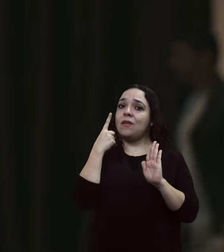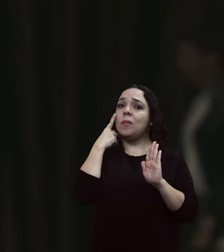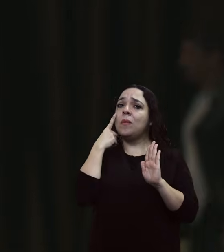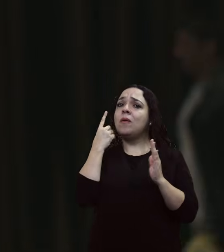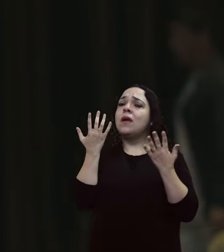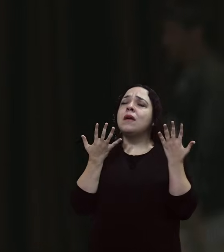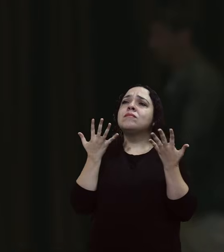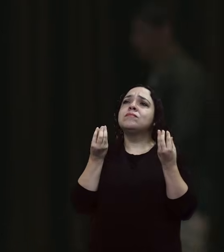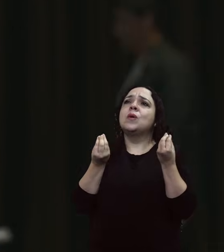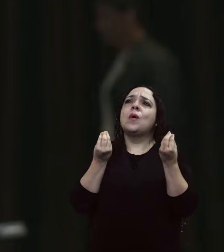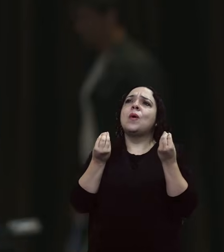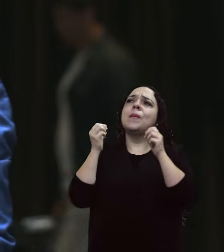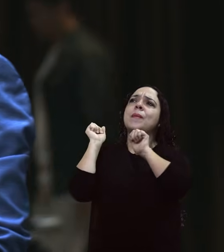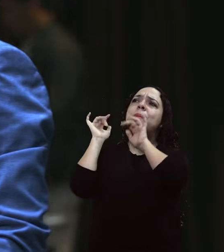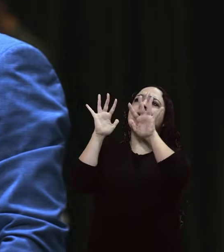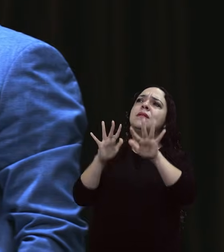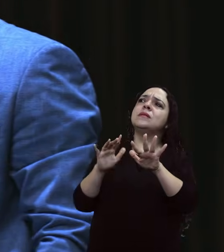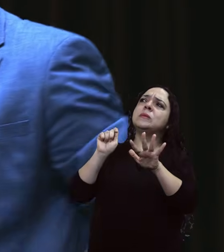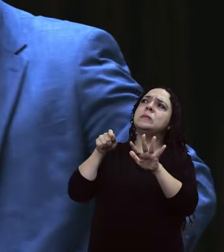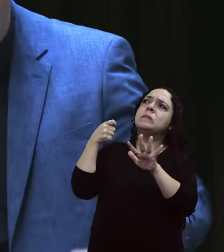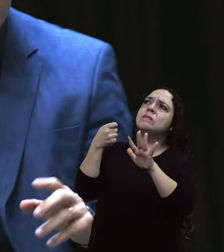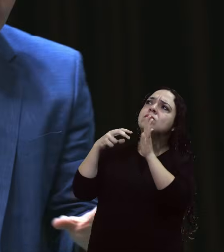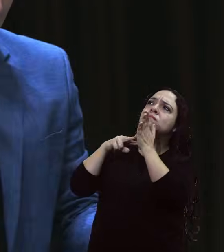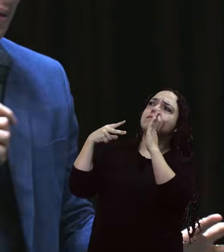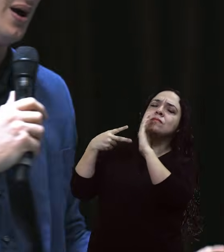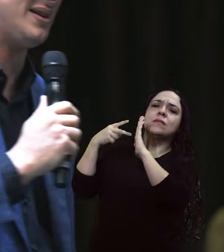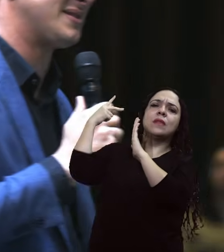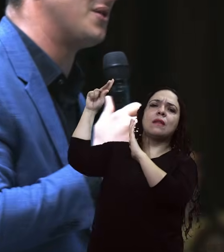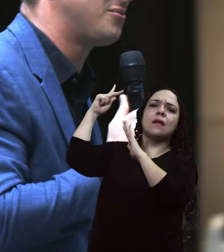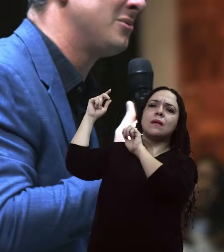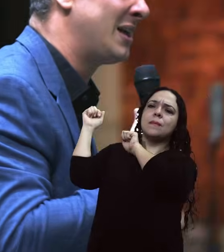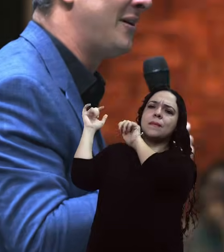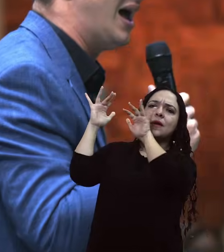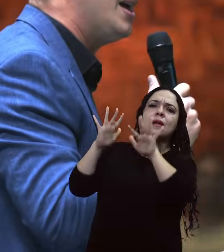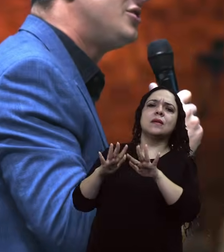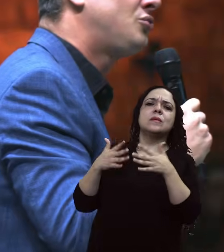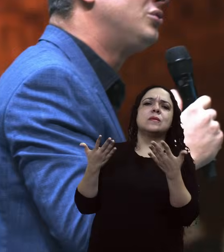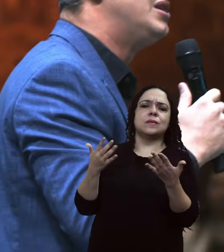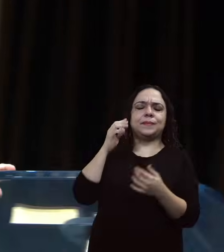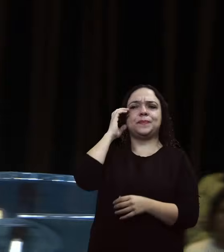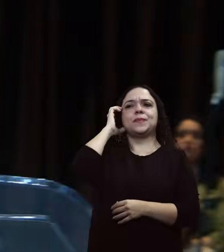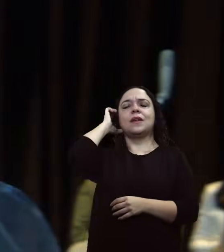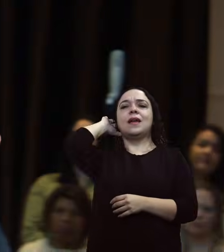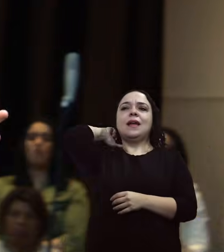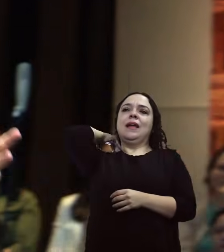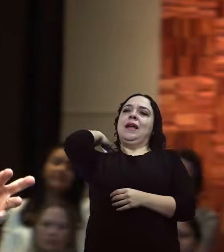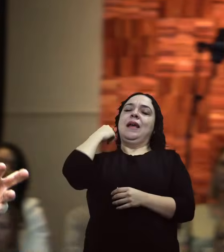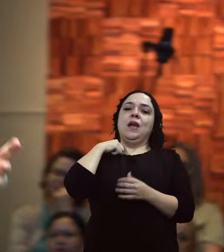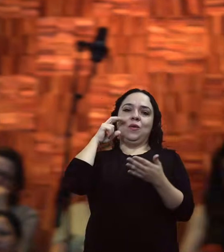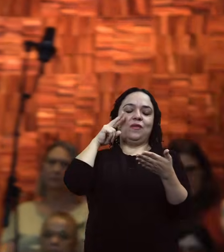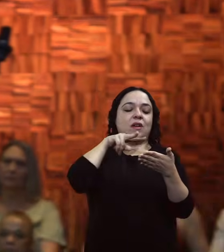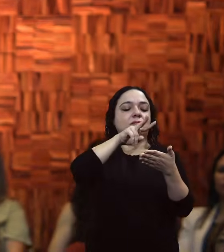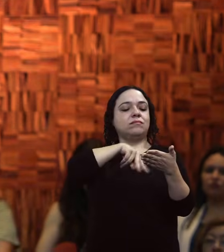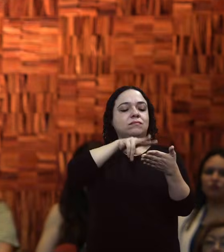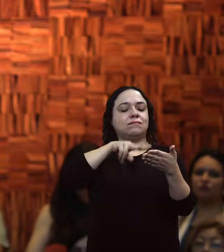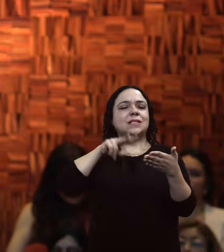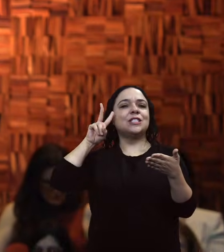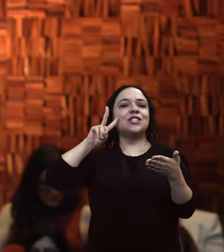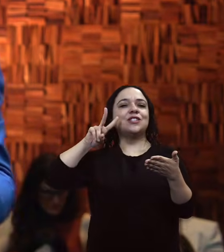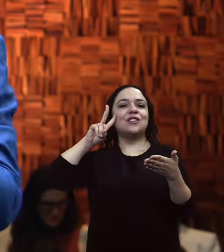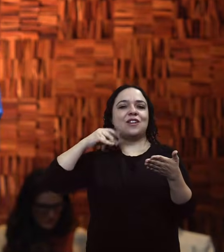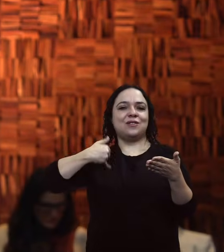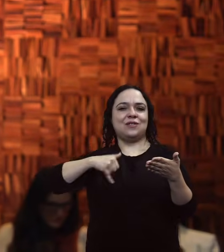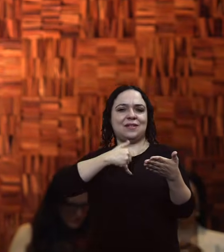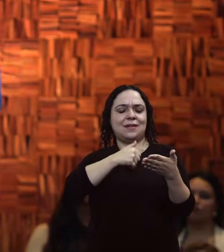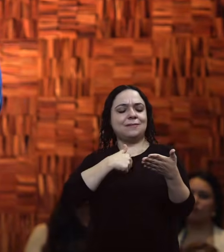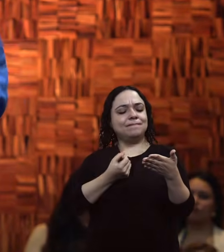é essa. O que ela representa? E uma coisa que me chamou a atenção, quando eu estava estudando a história de José,